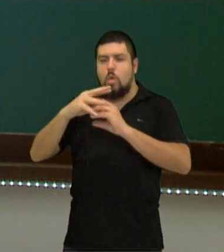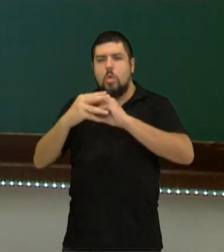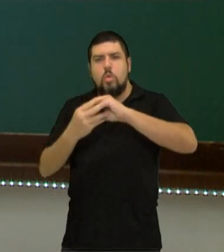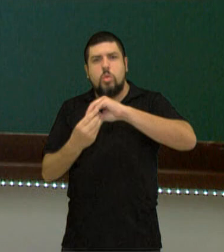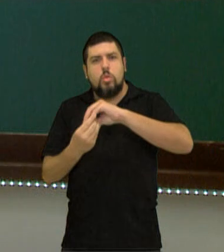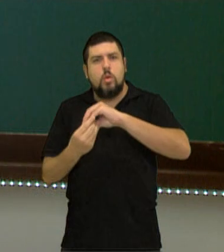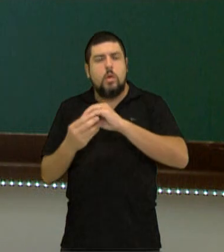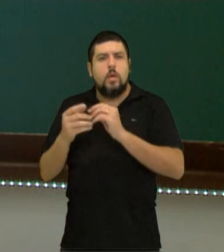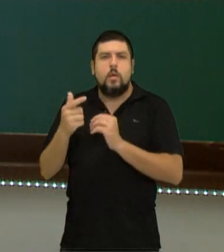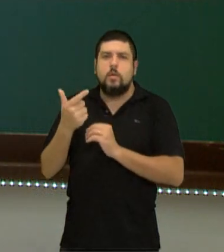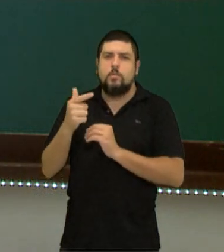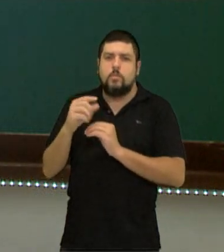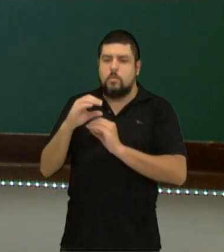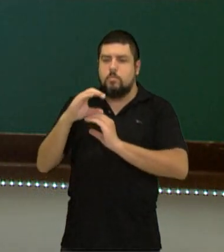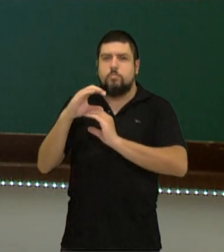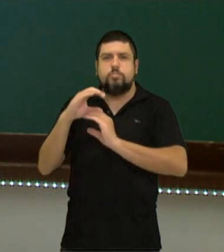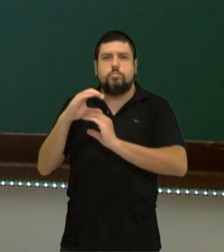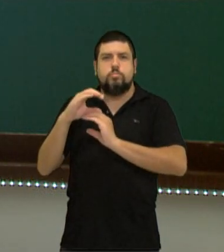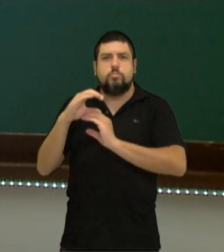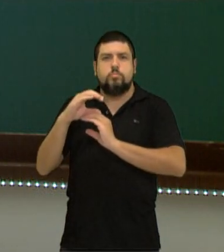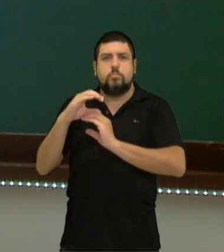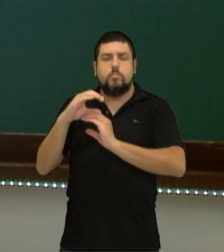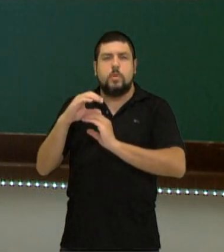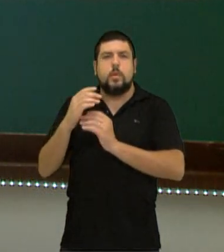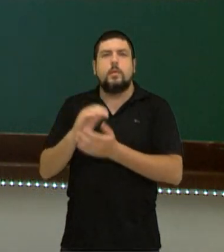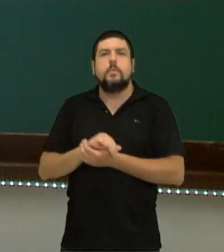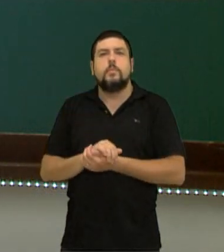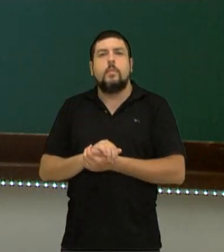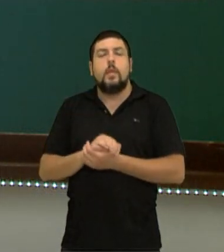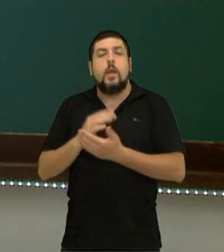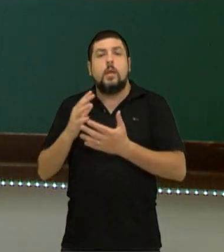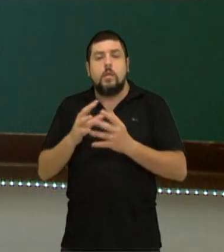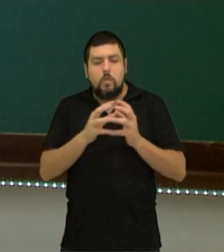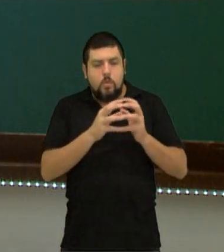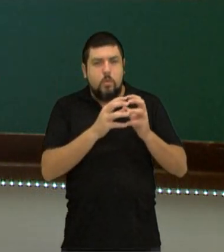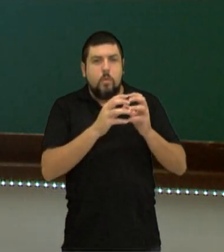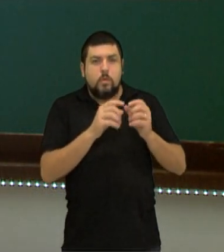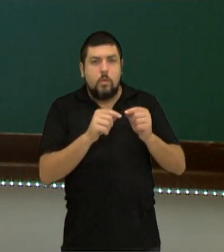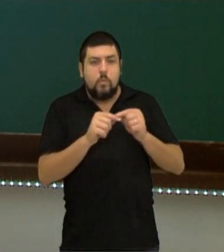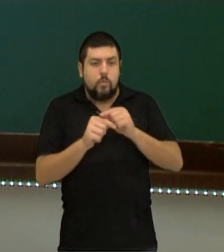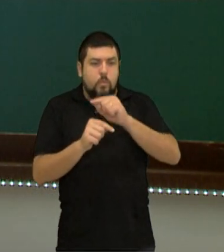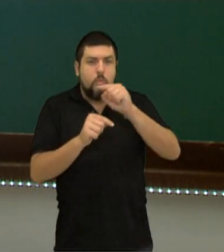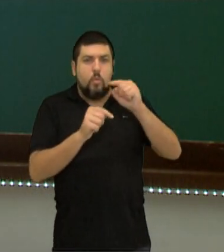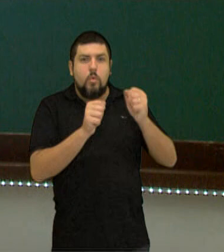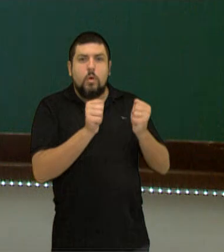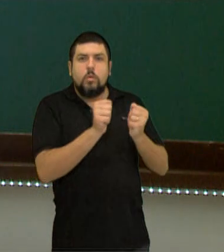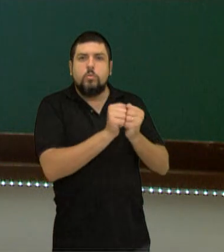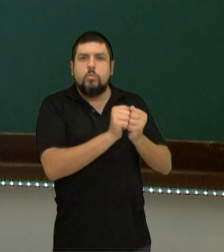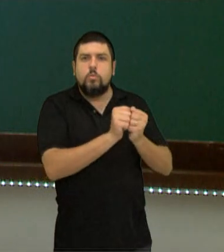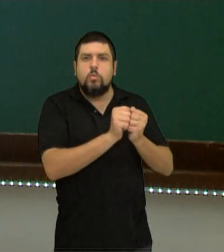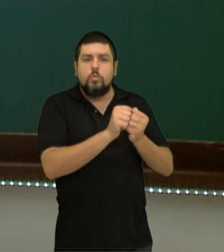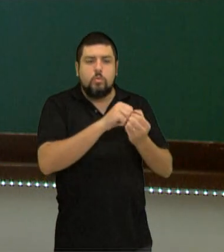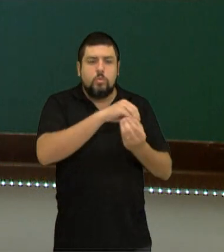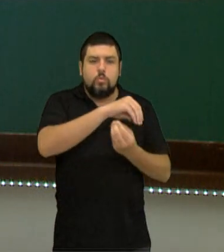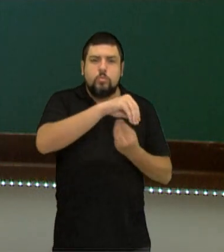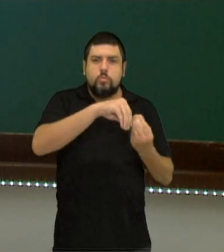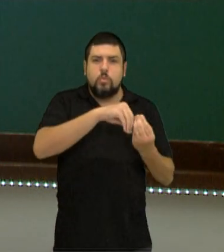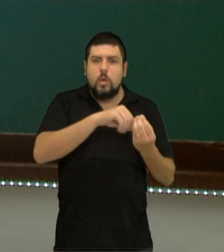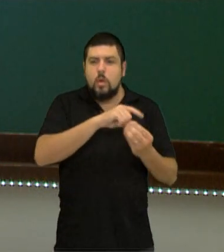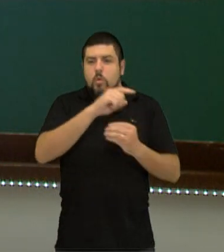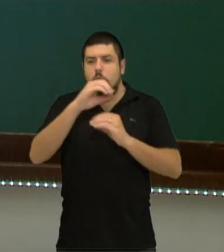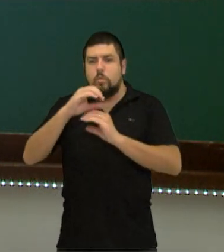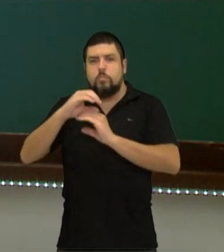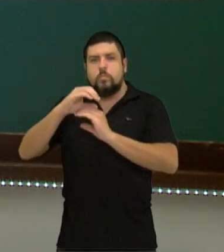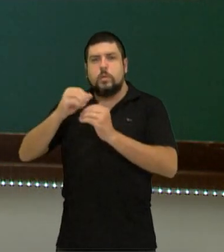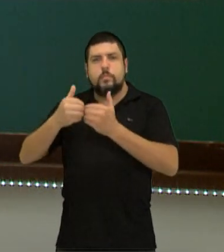e na parte inferior a água. Então, visualmente, nesse aspecto, eu reparo duas coisas